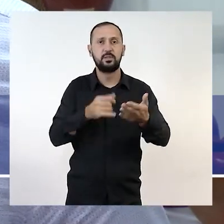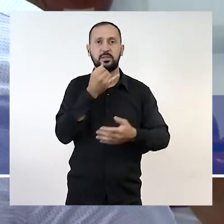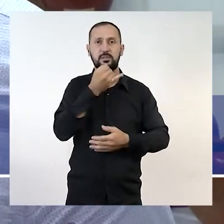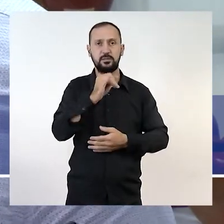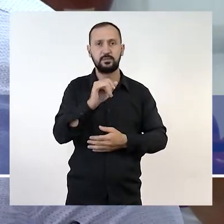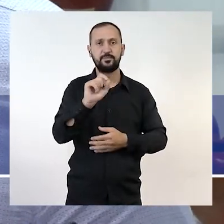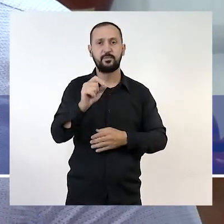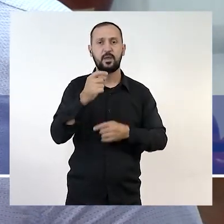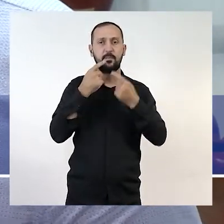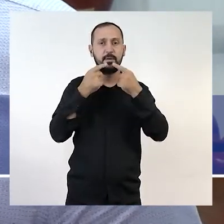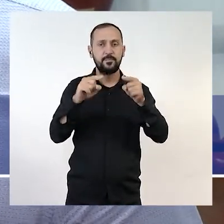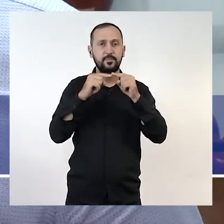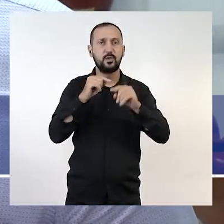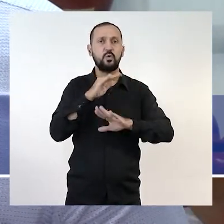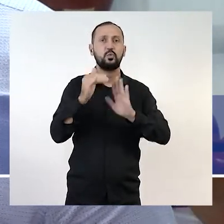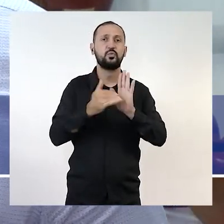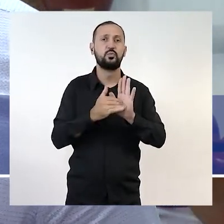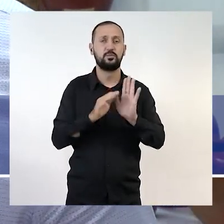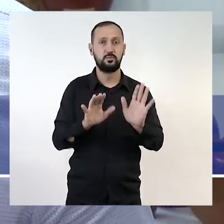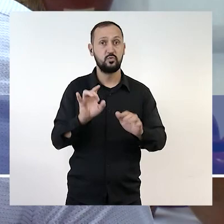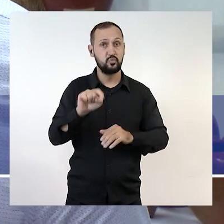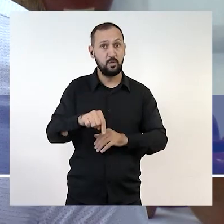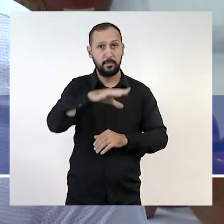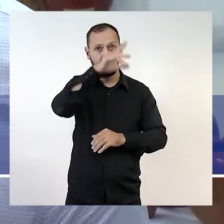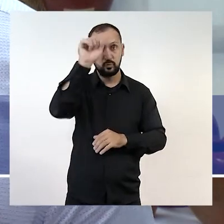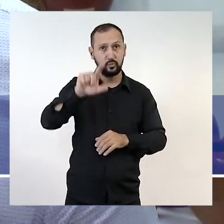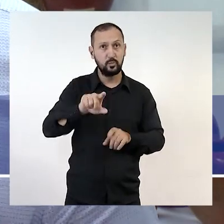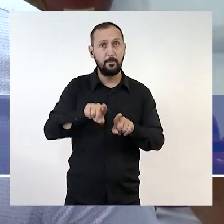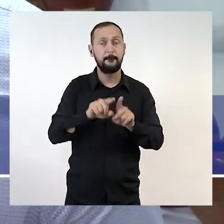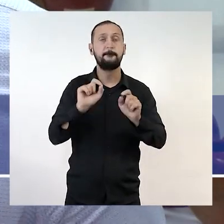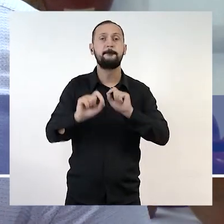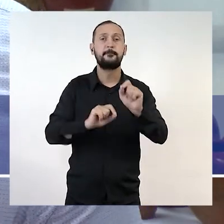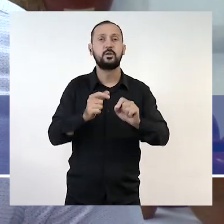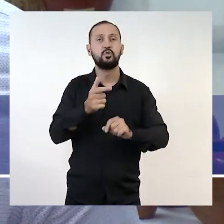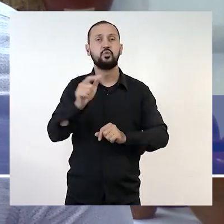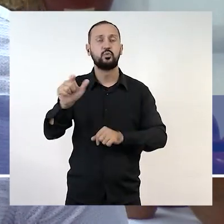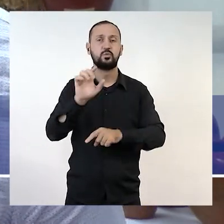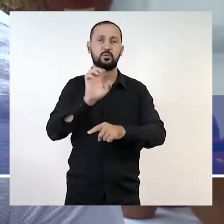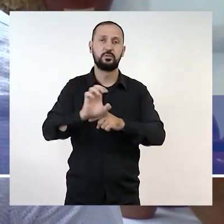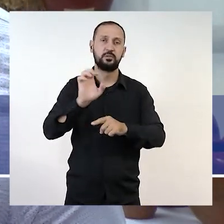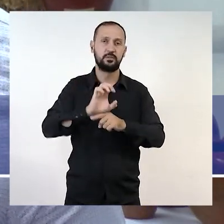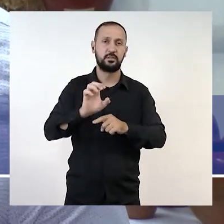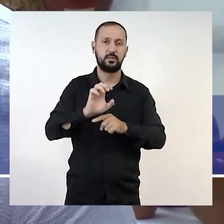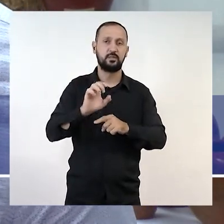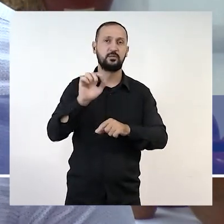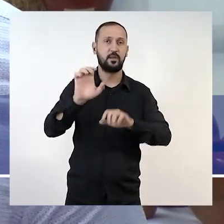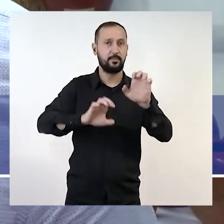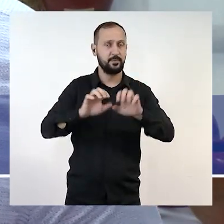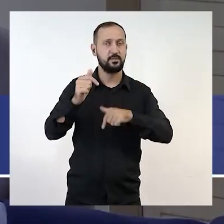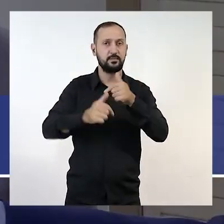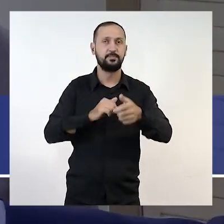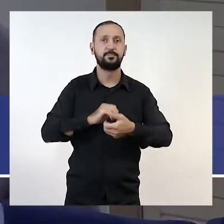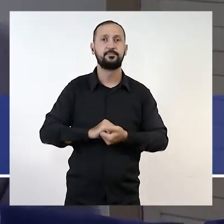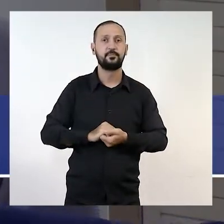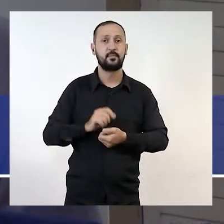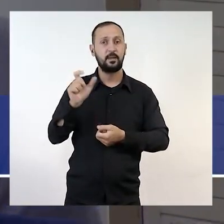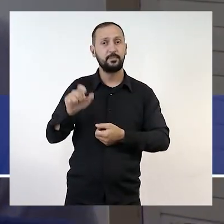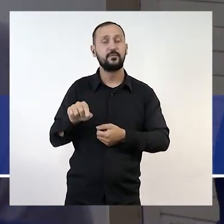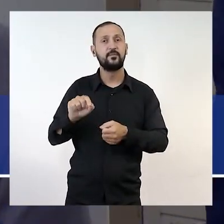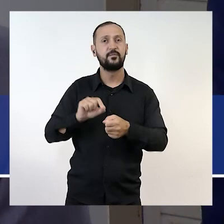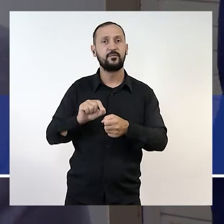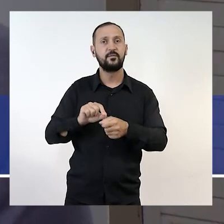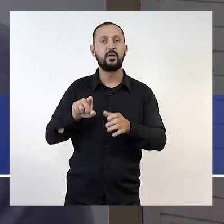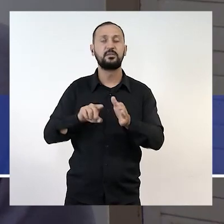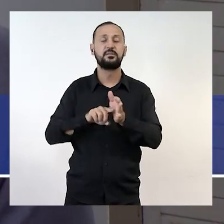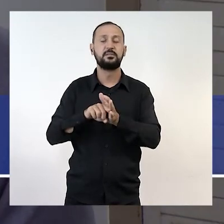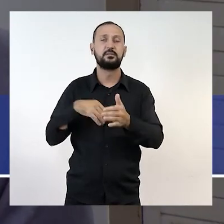é uma reclamação uníssona, não só em Mato Grosso do Sul, mas em outros estados onde a Energisa atua. A pessoa